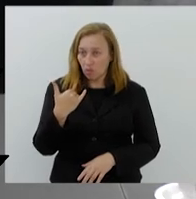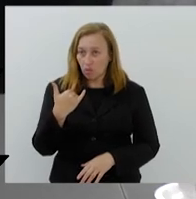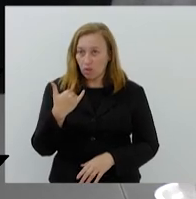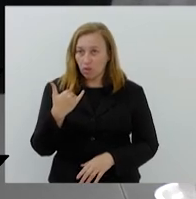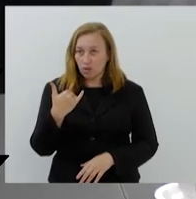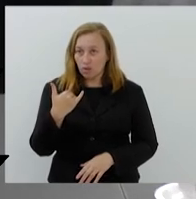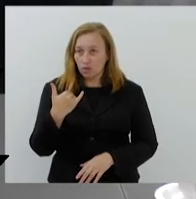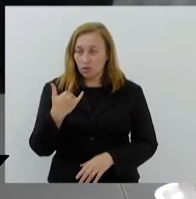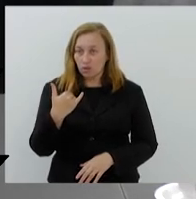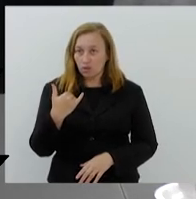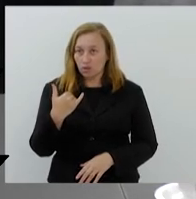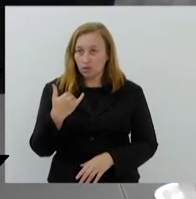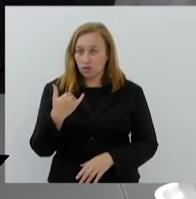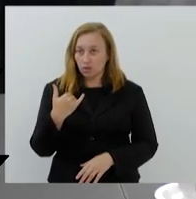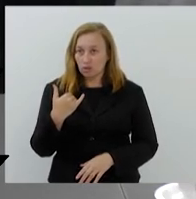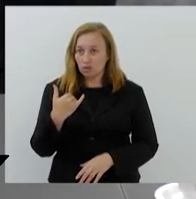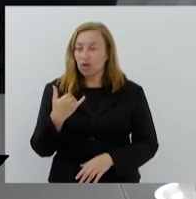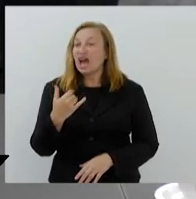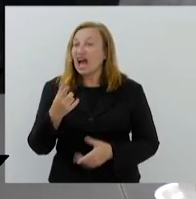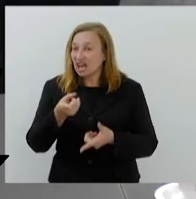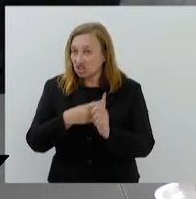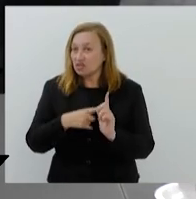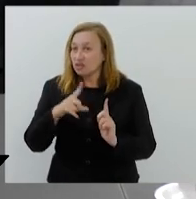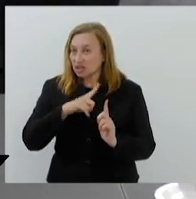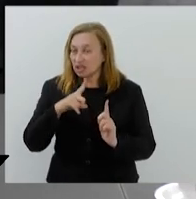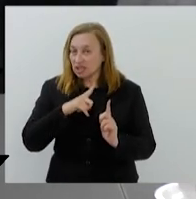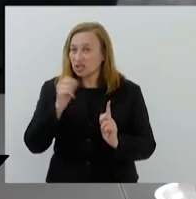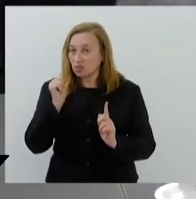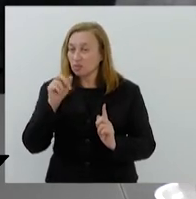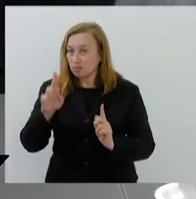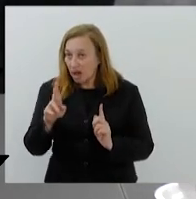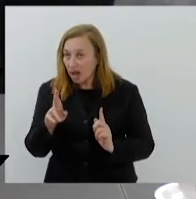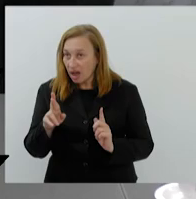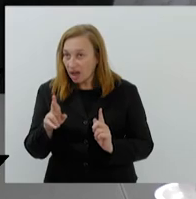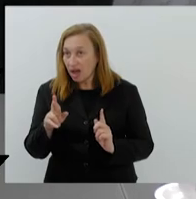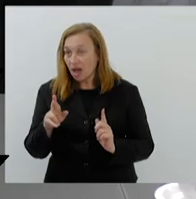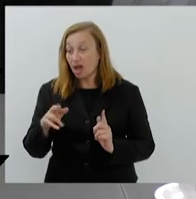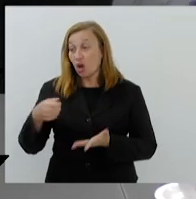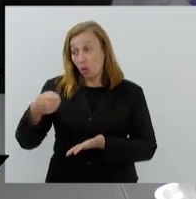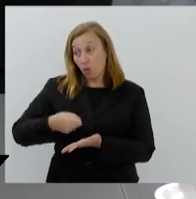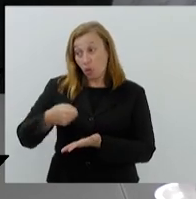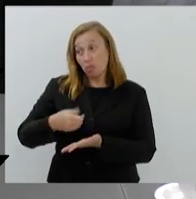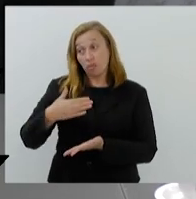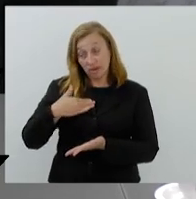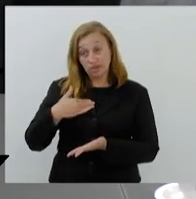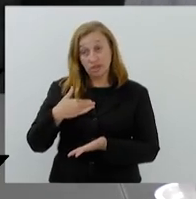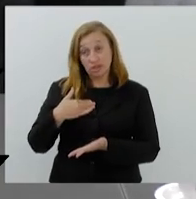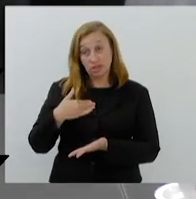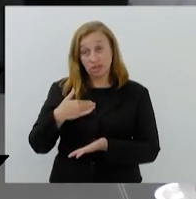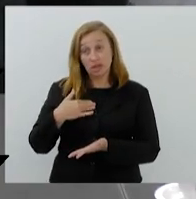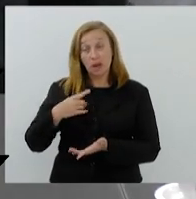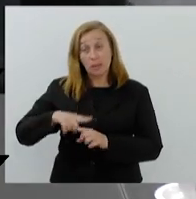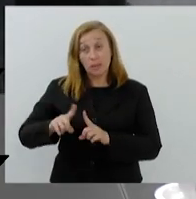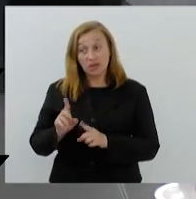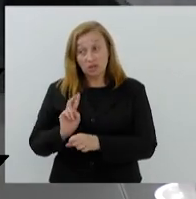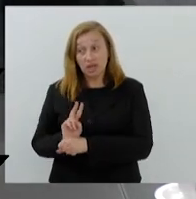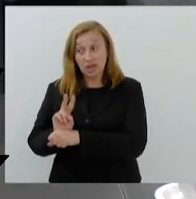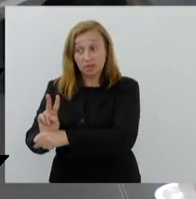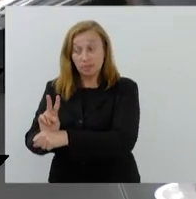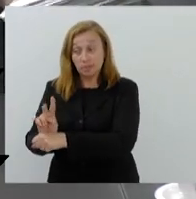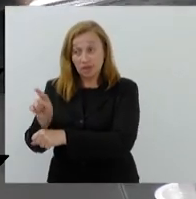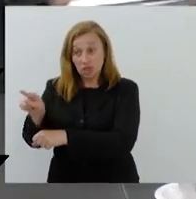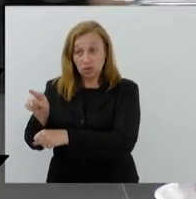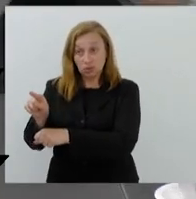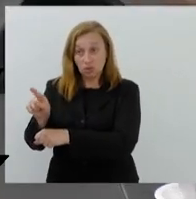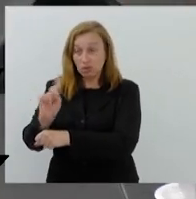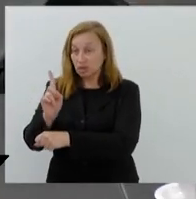as contas que tinha no botequim da esquina vieram nos cobrar. Mas o que ele emprestou do bolso dele, ninguém